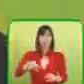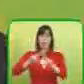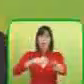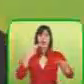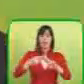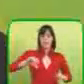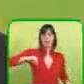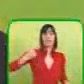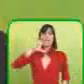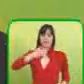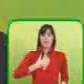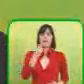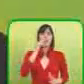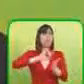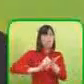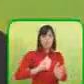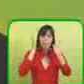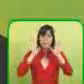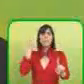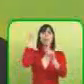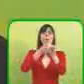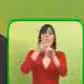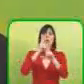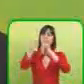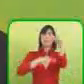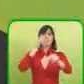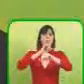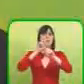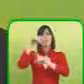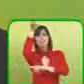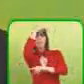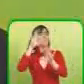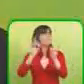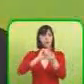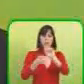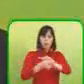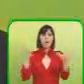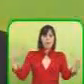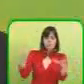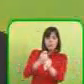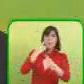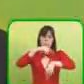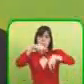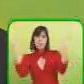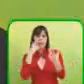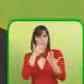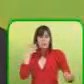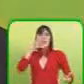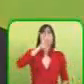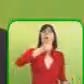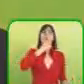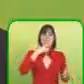reforço dos verdes e da CDU é fundamental. Pelo combate às assimetrias regionais, contra o esvaziamento do setor público de Estado,